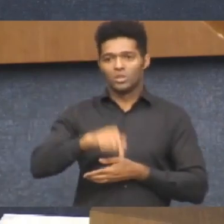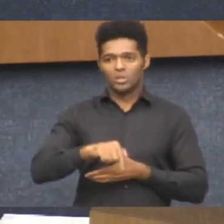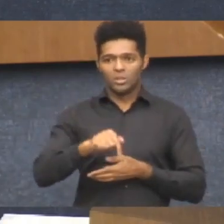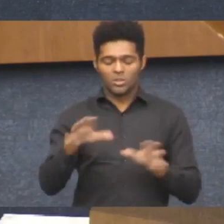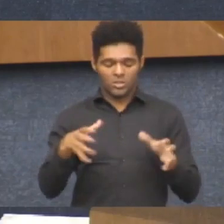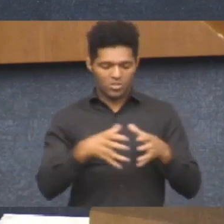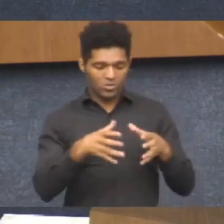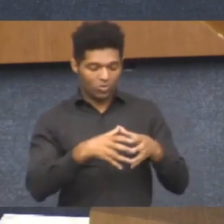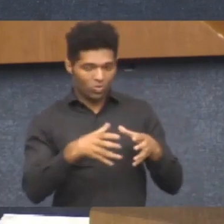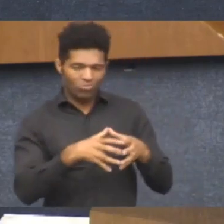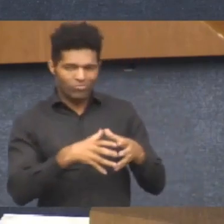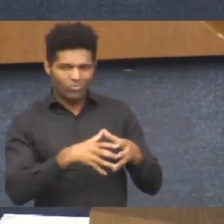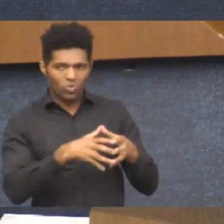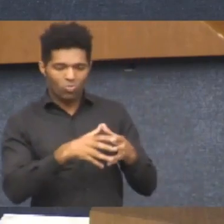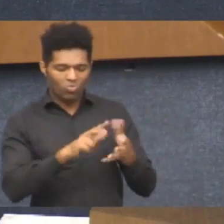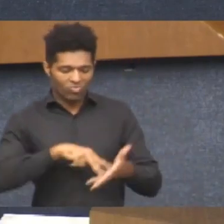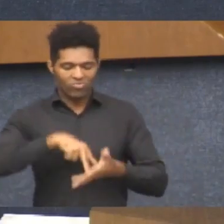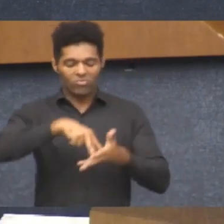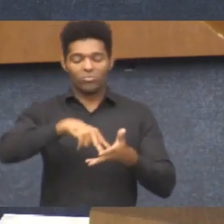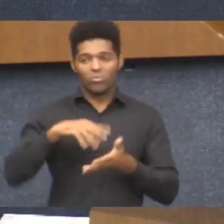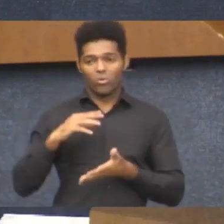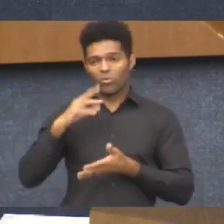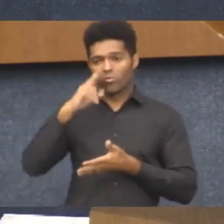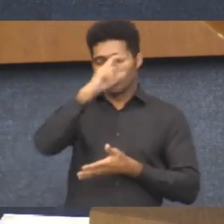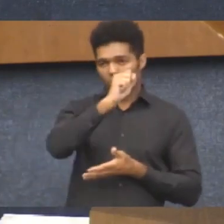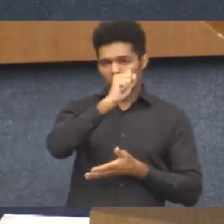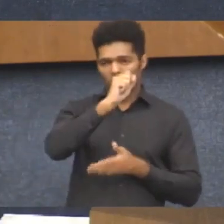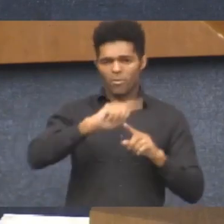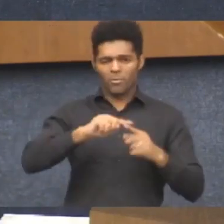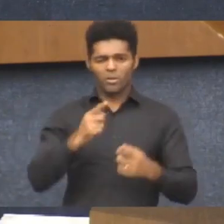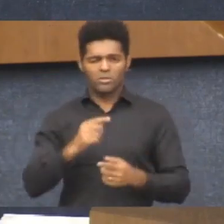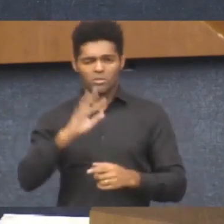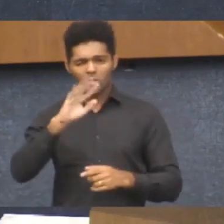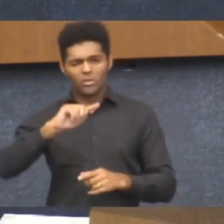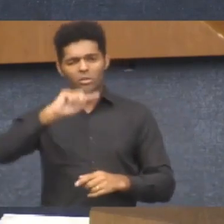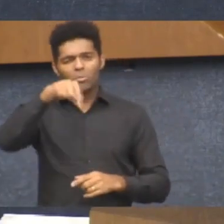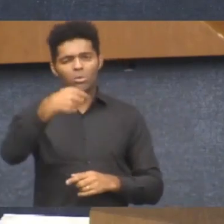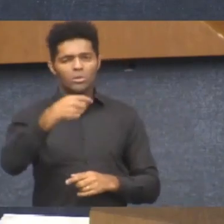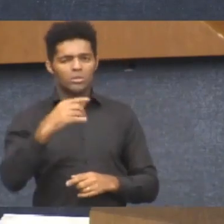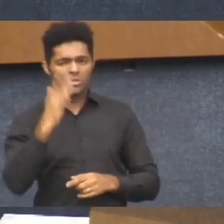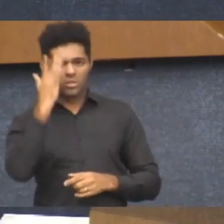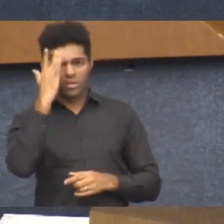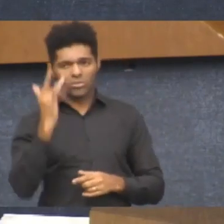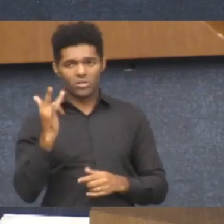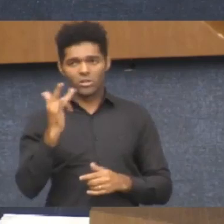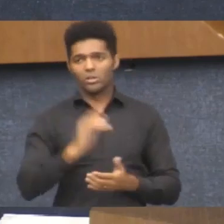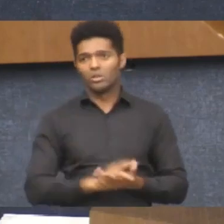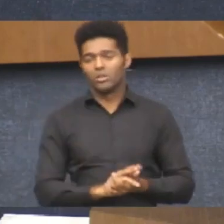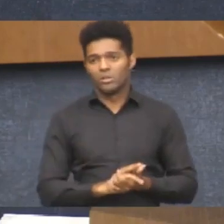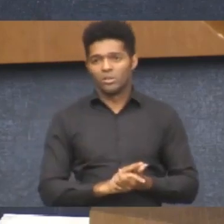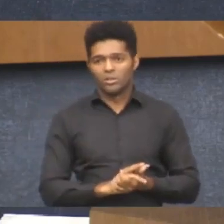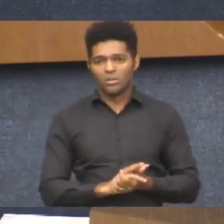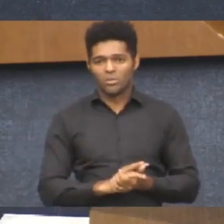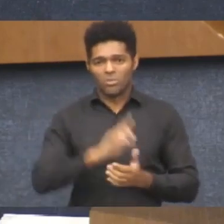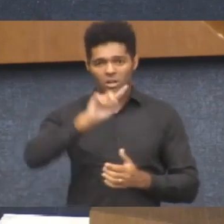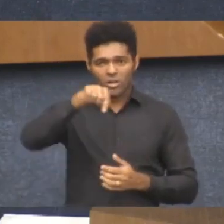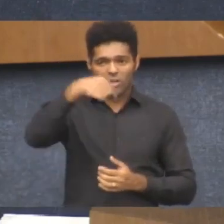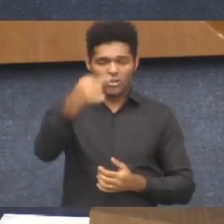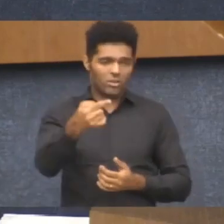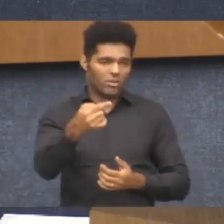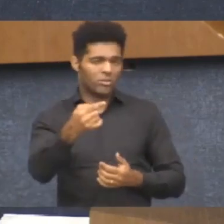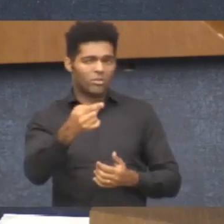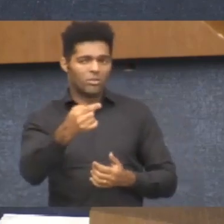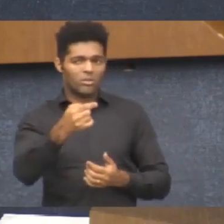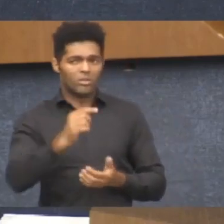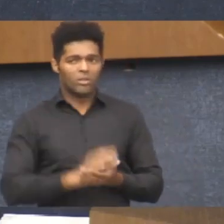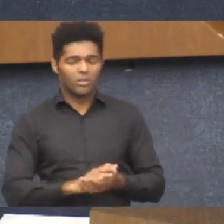desse grupo potente que a gente tem. Mas o que a gente faz amanhã? Para além do IMA, que é maravilhoso,